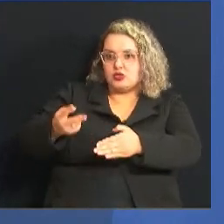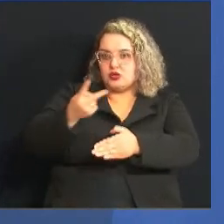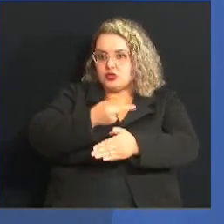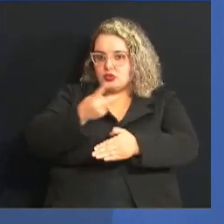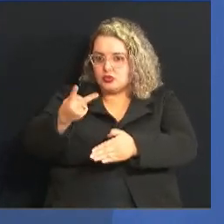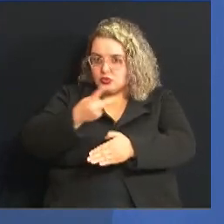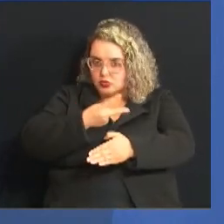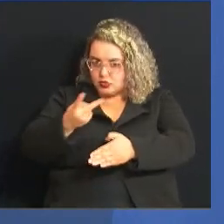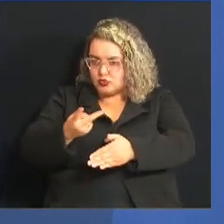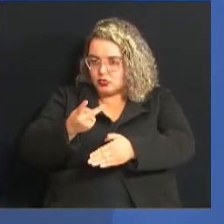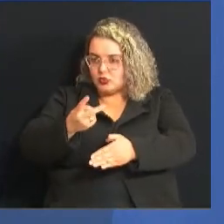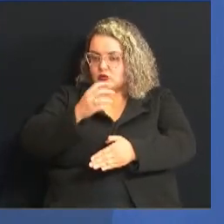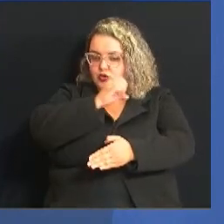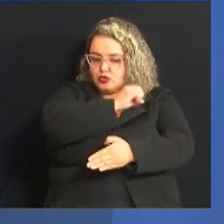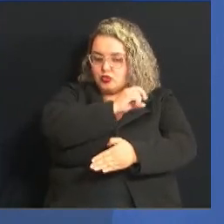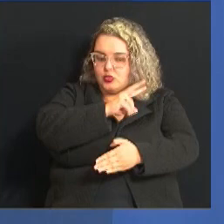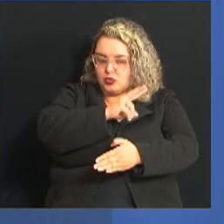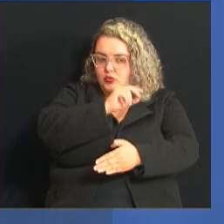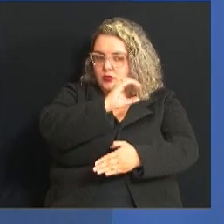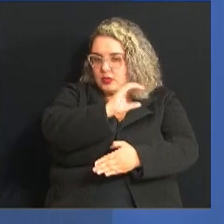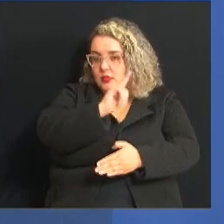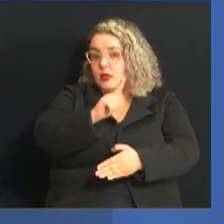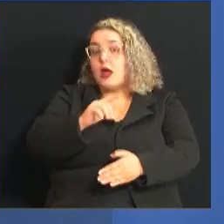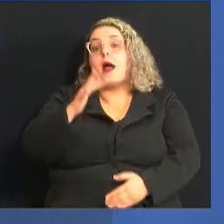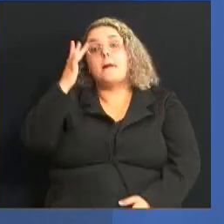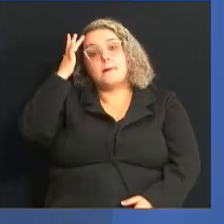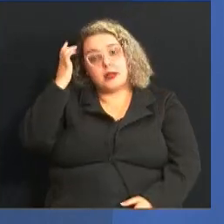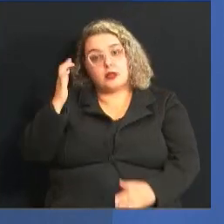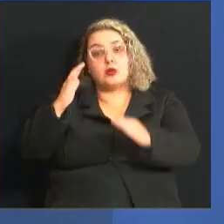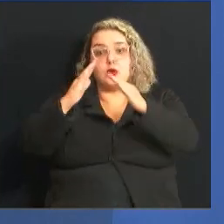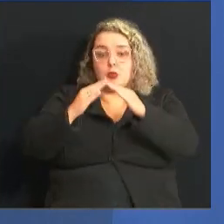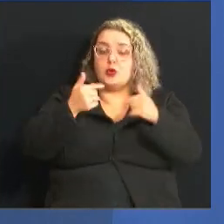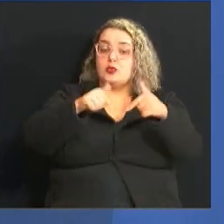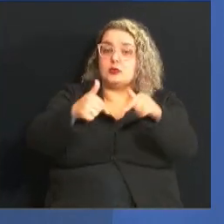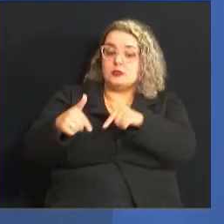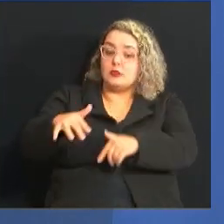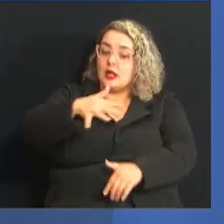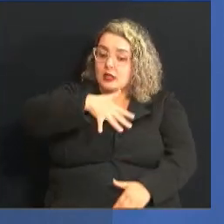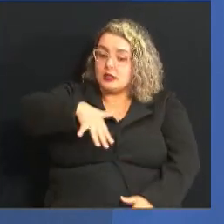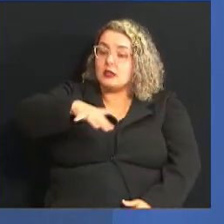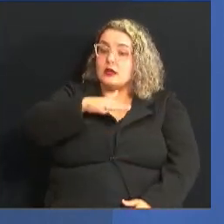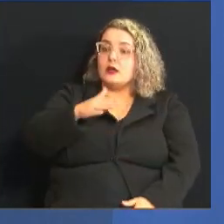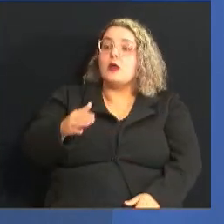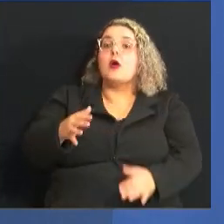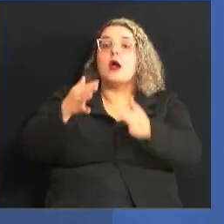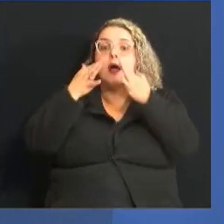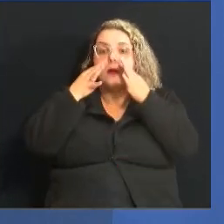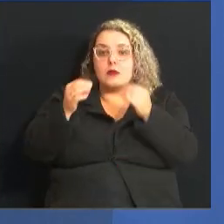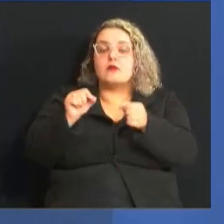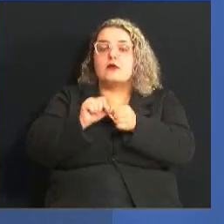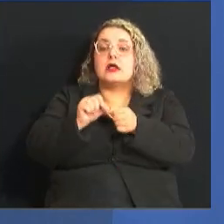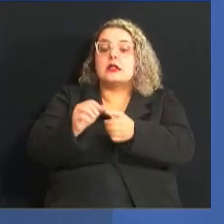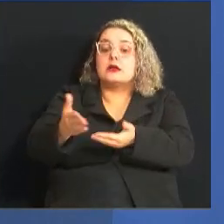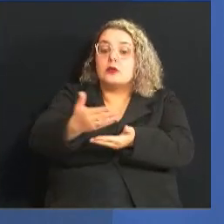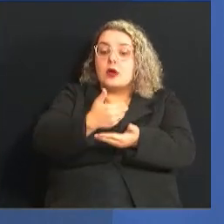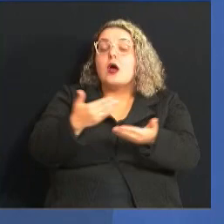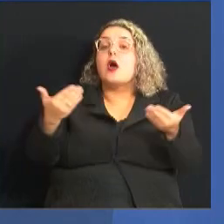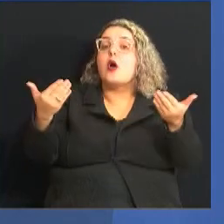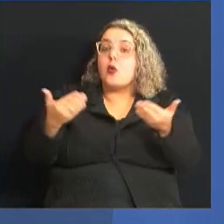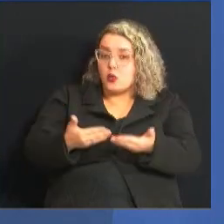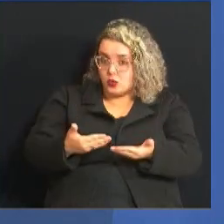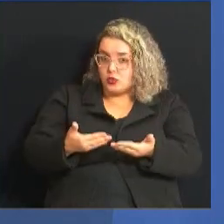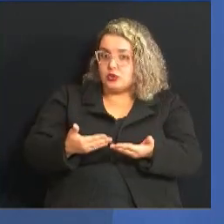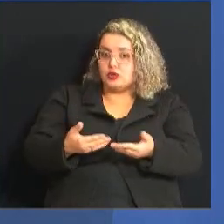Então, amanhã, vocês que moram ou que trabalham aí nessa região, atenção, faça a reserva de água ainda